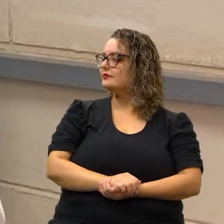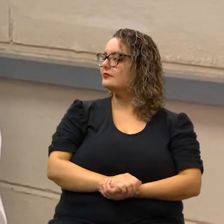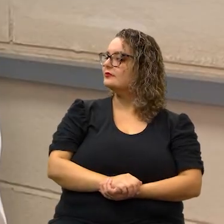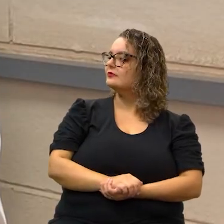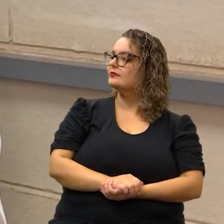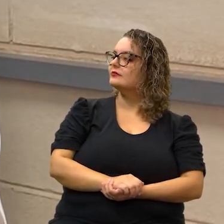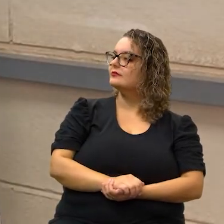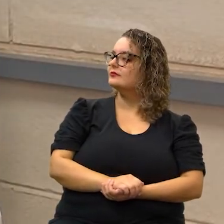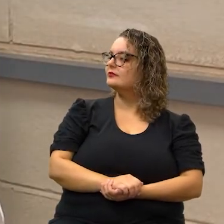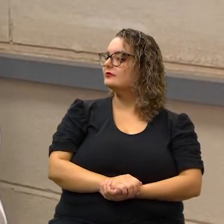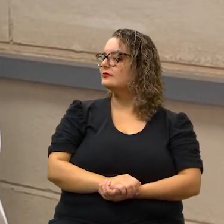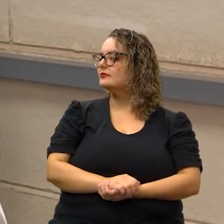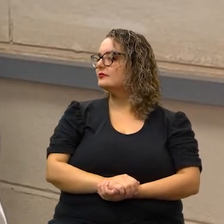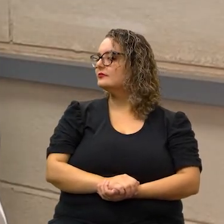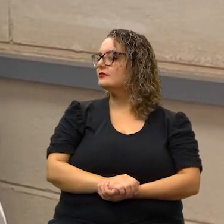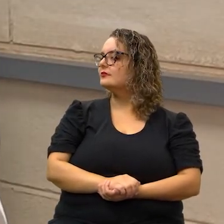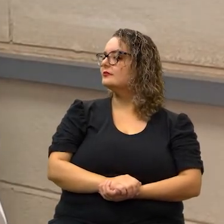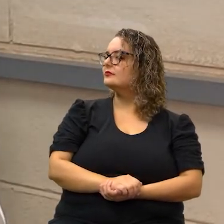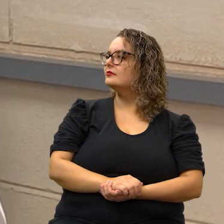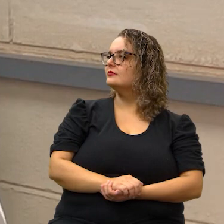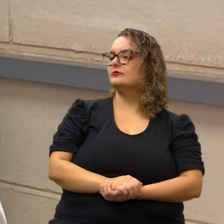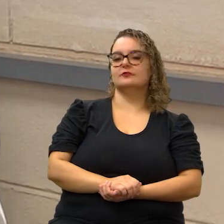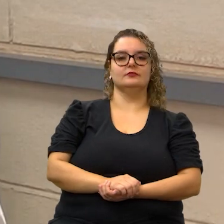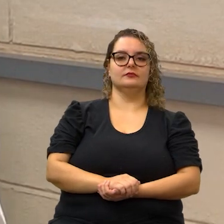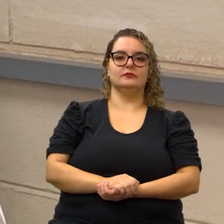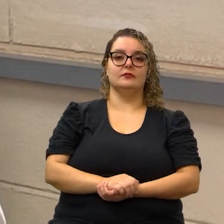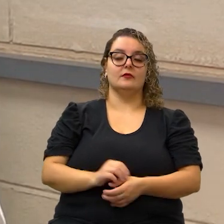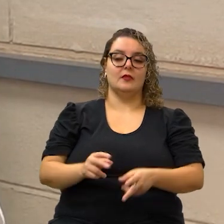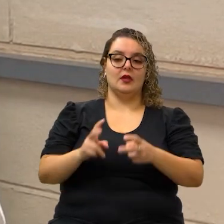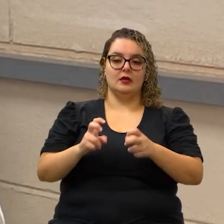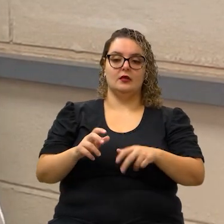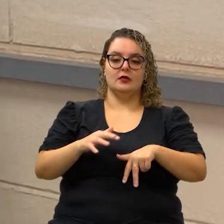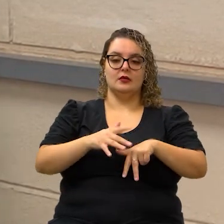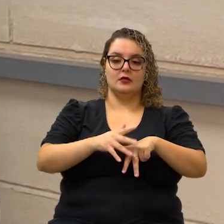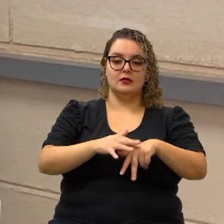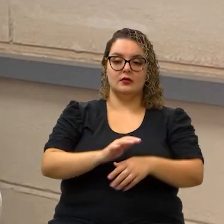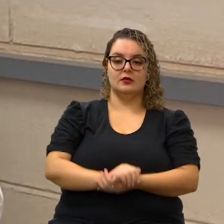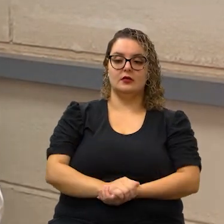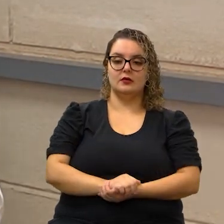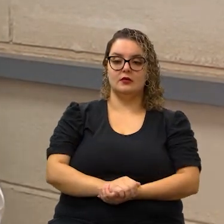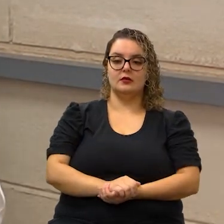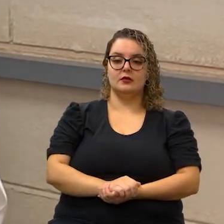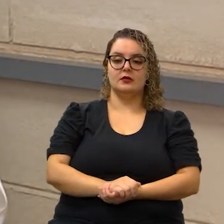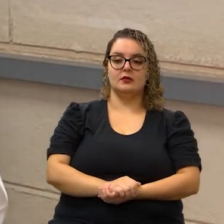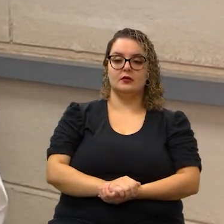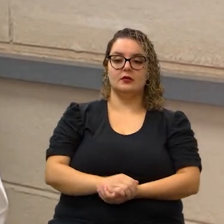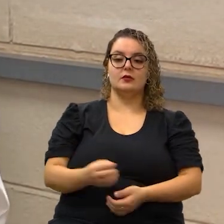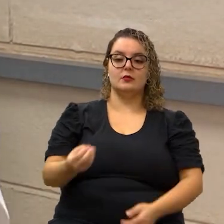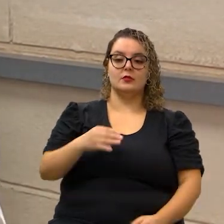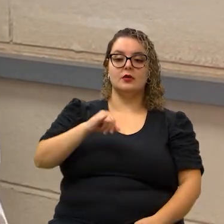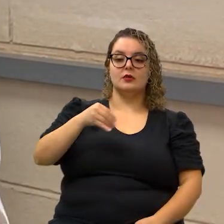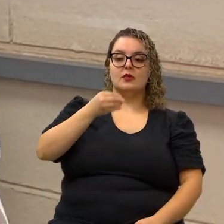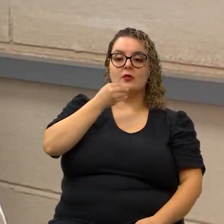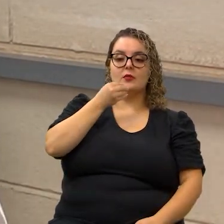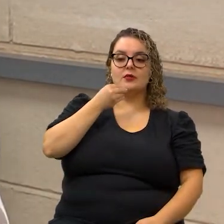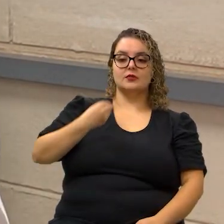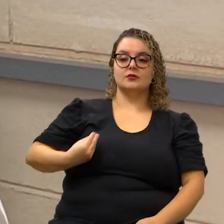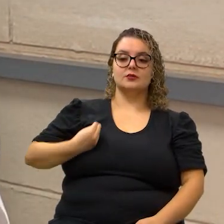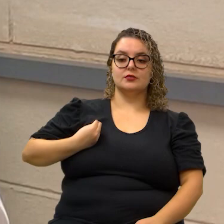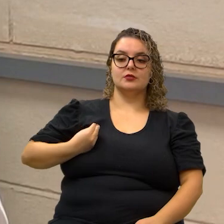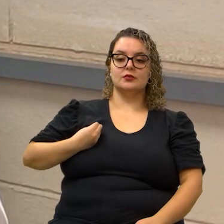E você vê que esse paciente, a ele foi oferecida uma nova oportunidade de vida e que ele aproveitou do melhor modo